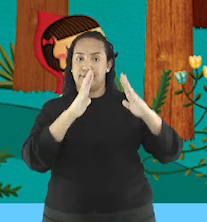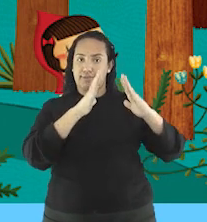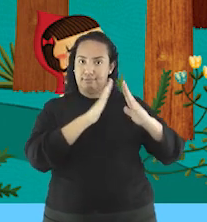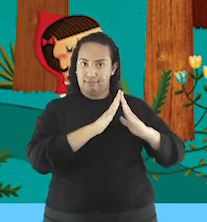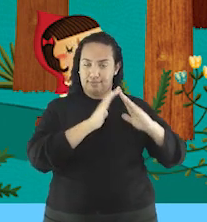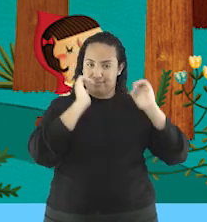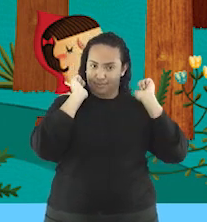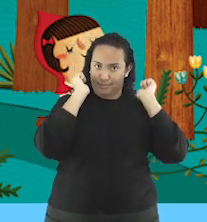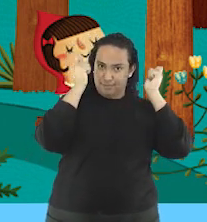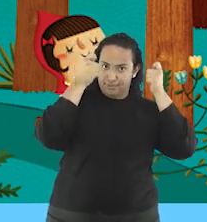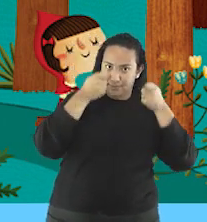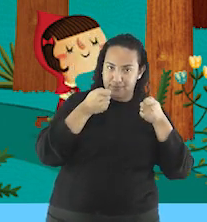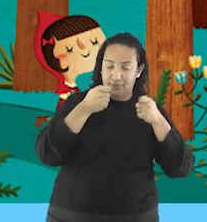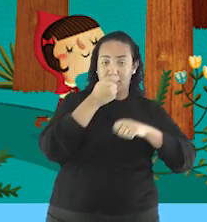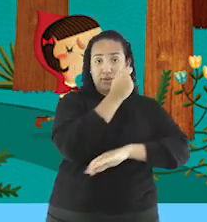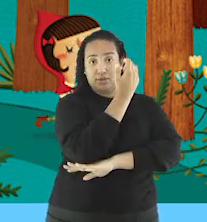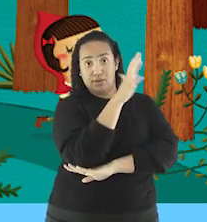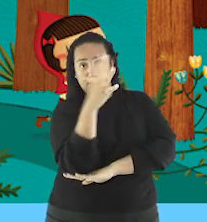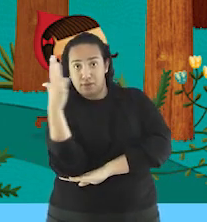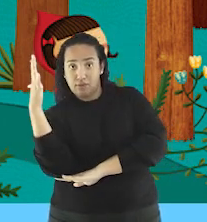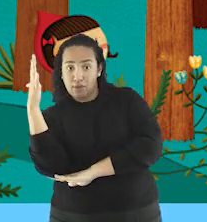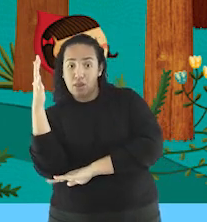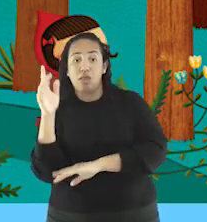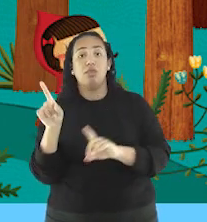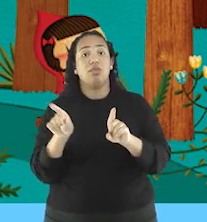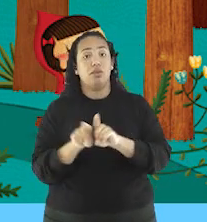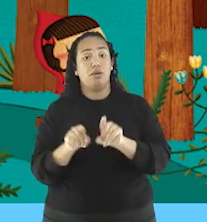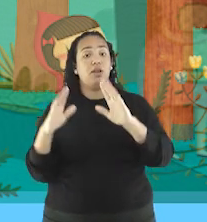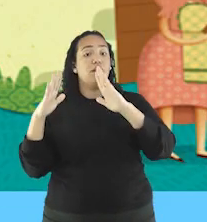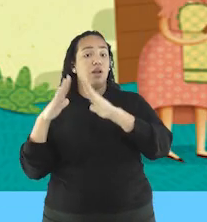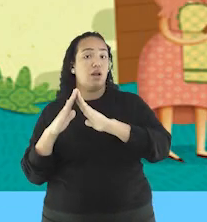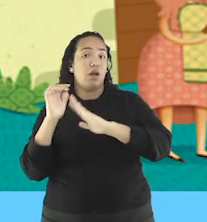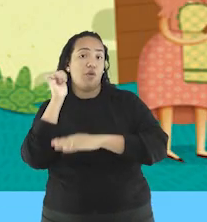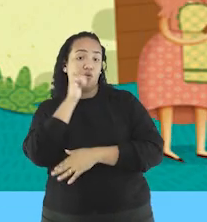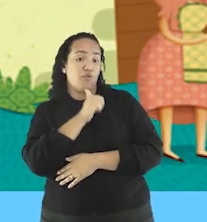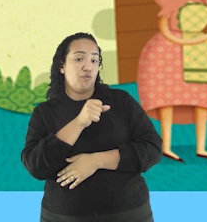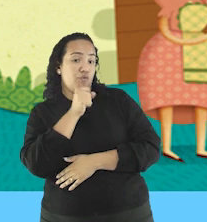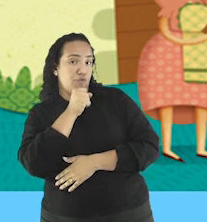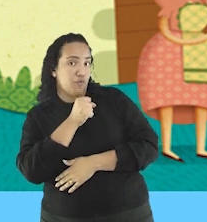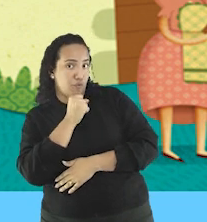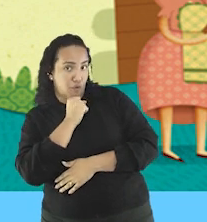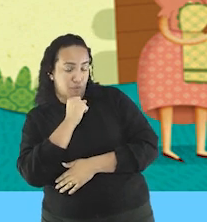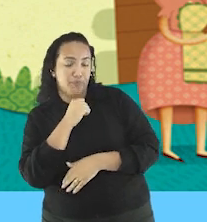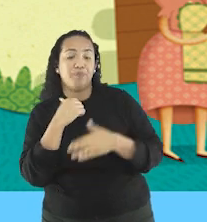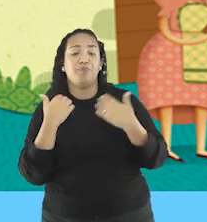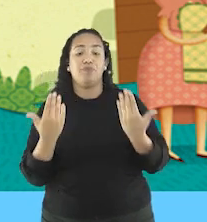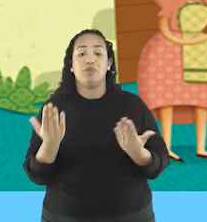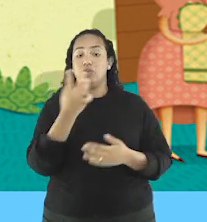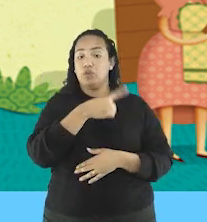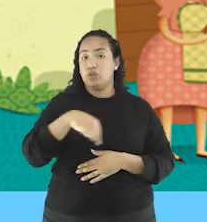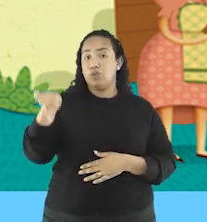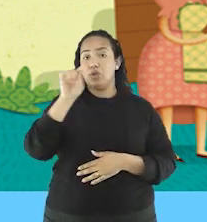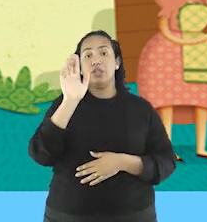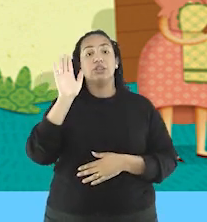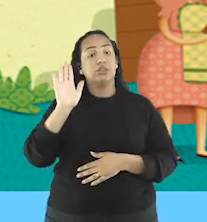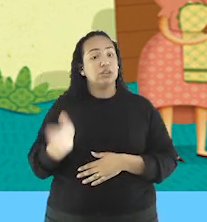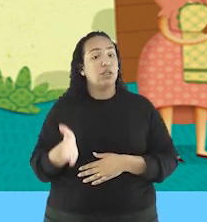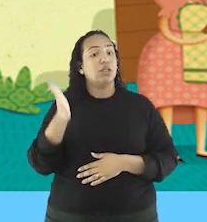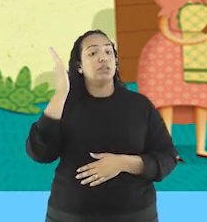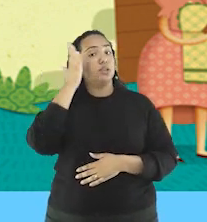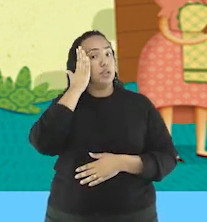de Chapeuzinho, na floresta e na casa da vovó. Como já sabemos sobre os